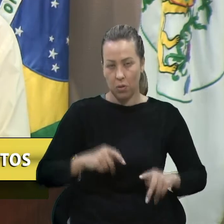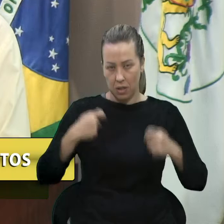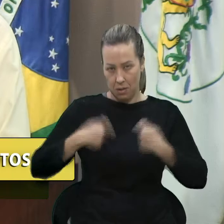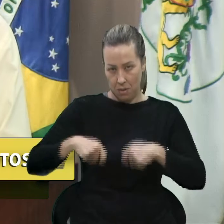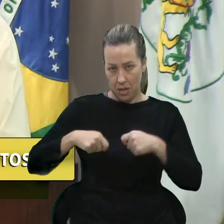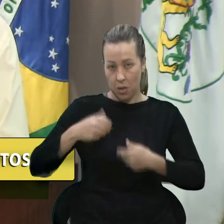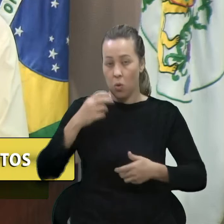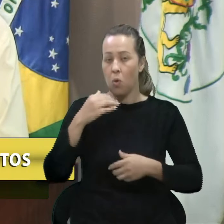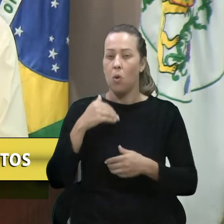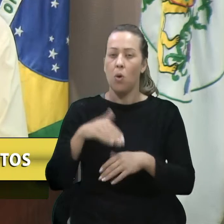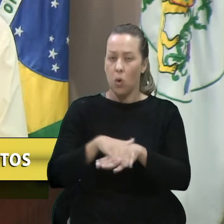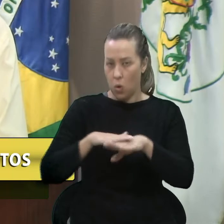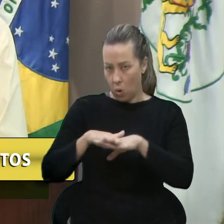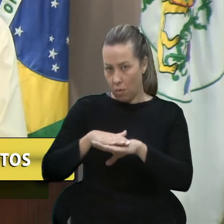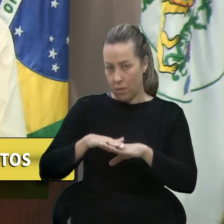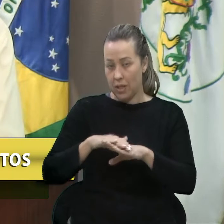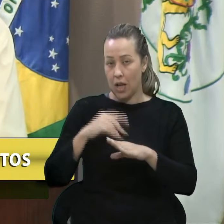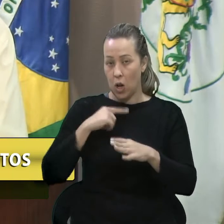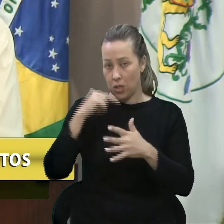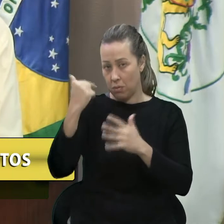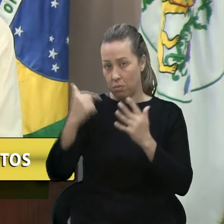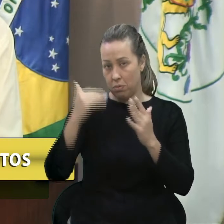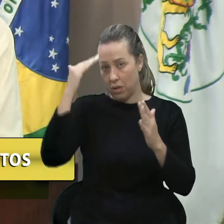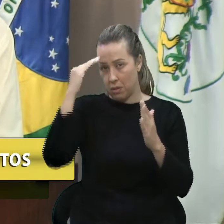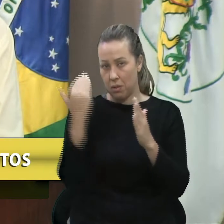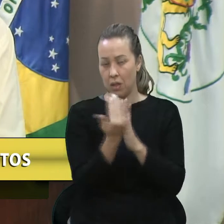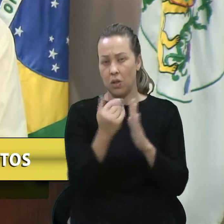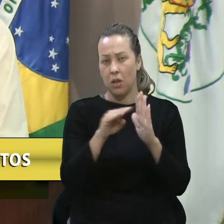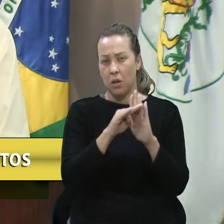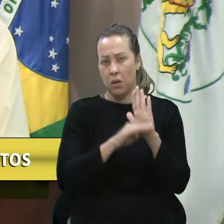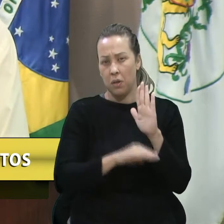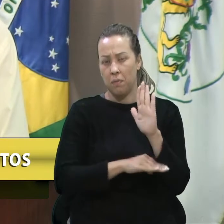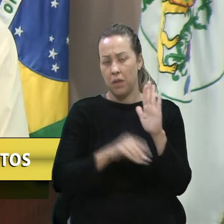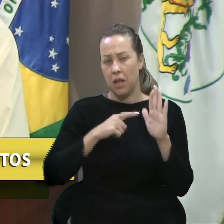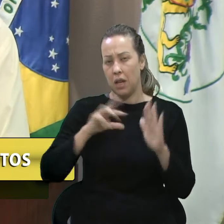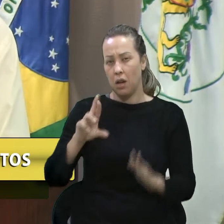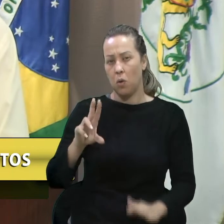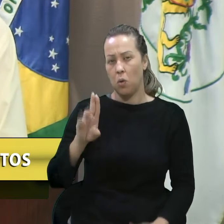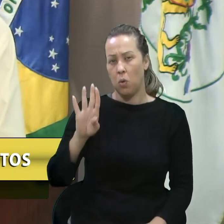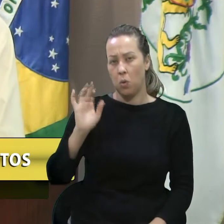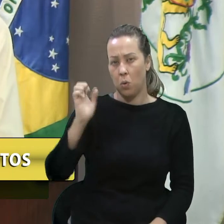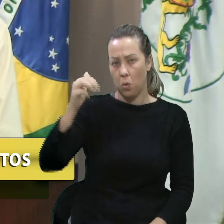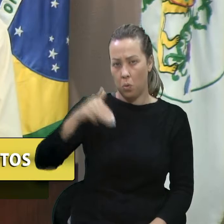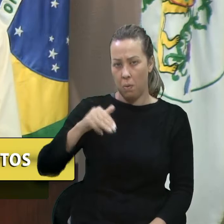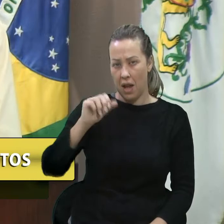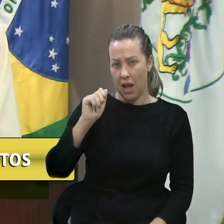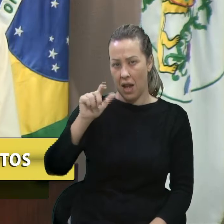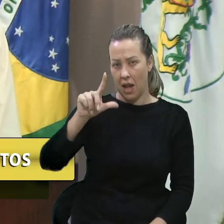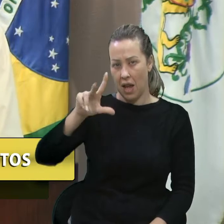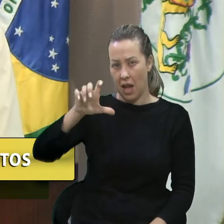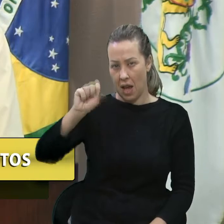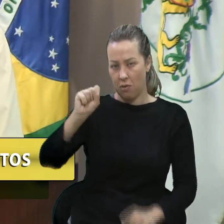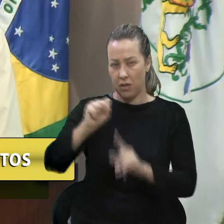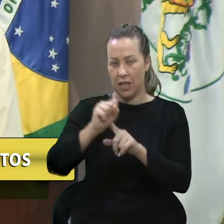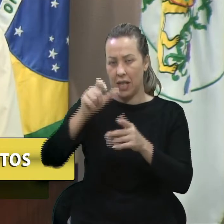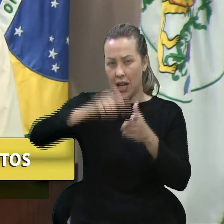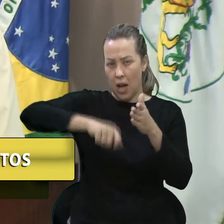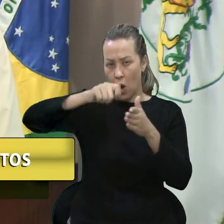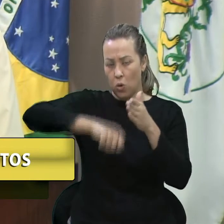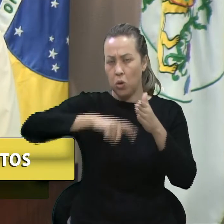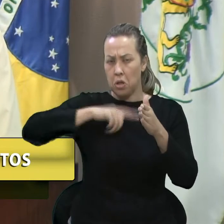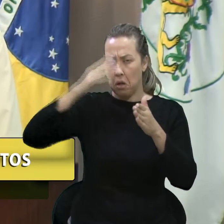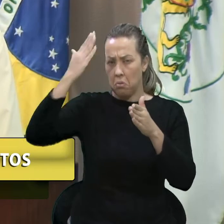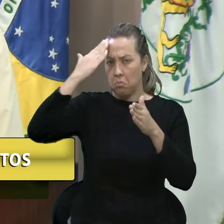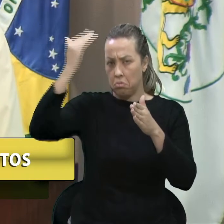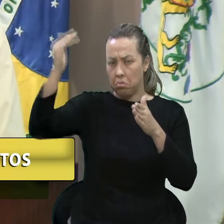Nós seguimos alguns, que eu não vou ler aqui, que é o Rubem Alves, né, que tem uma biografia bem alta sobre isso, bem grande, bem vasta,